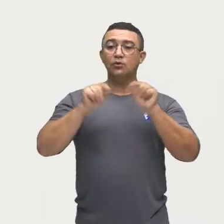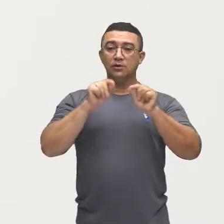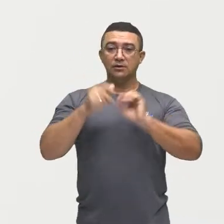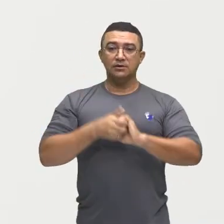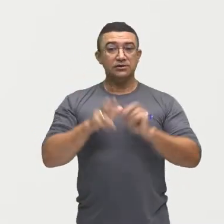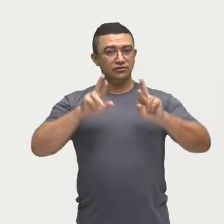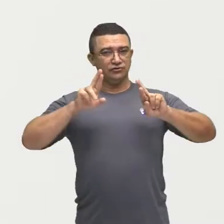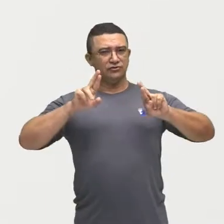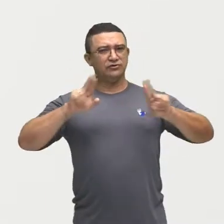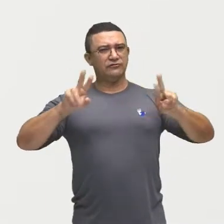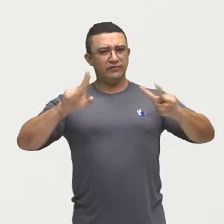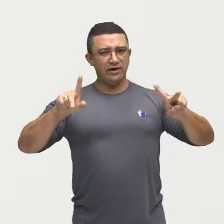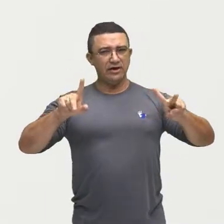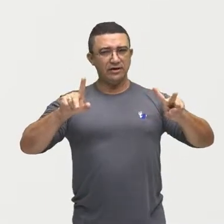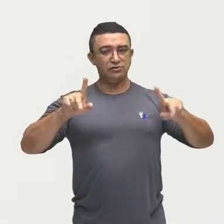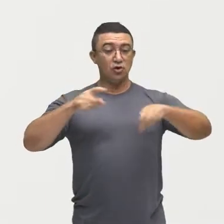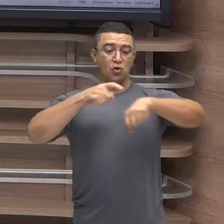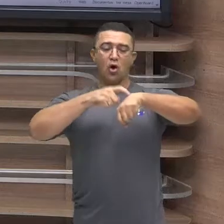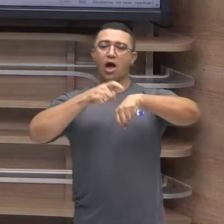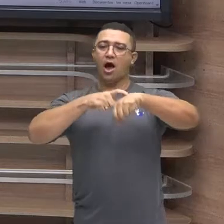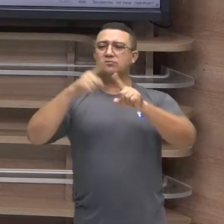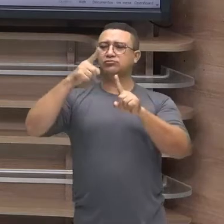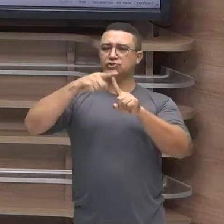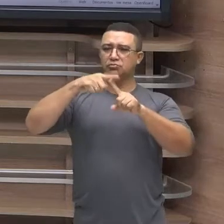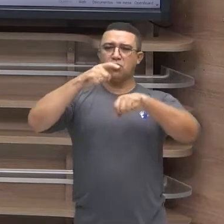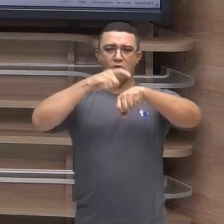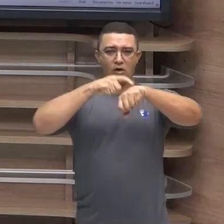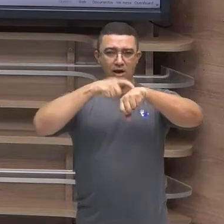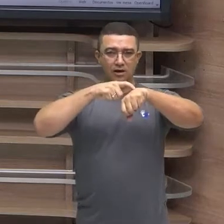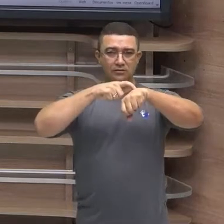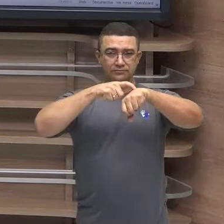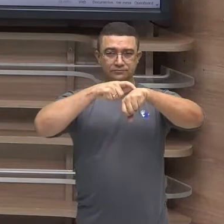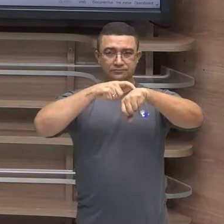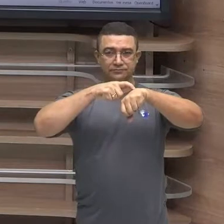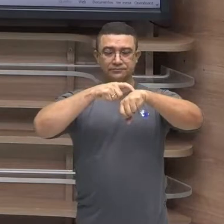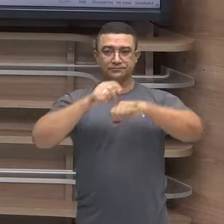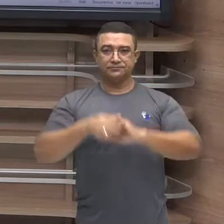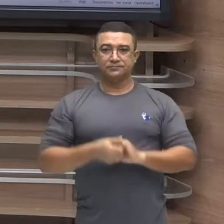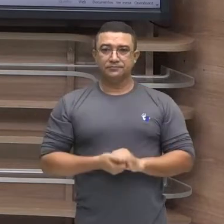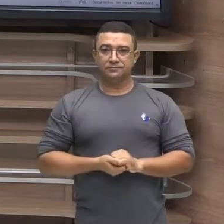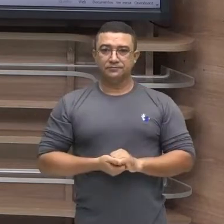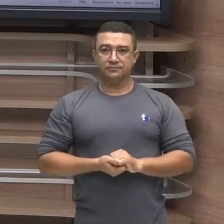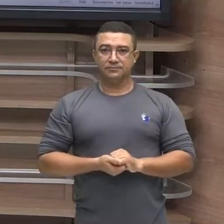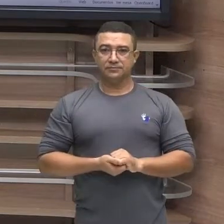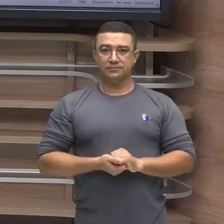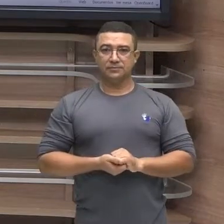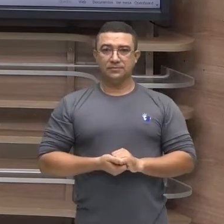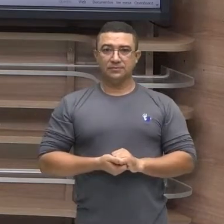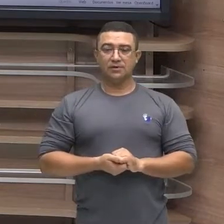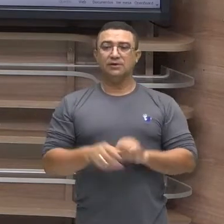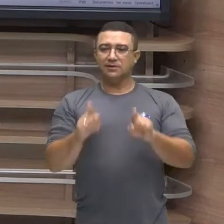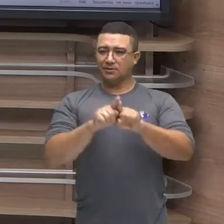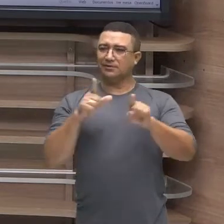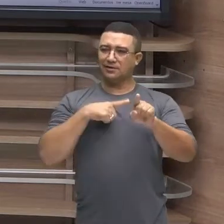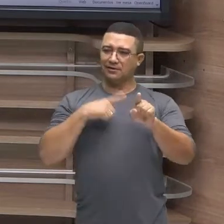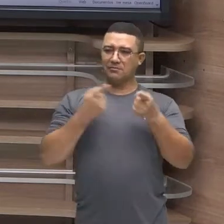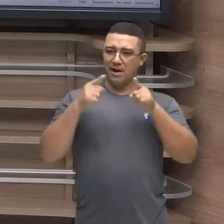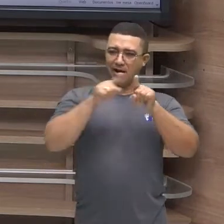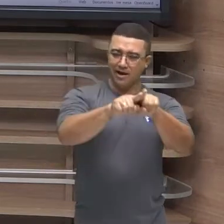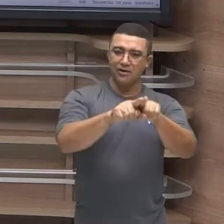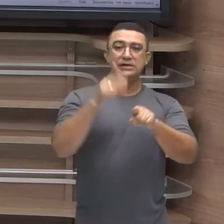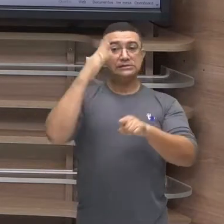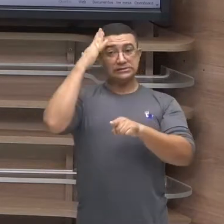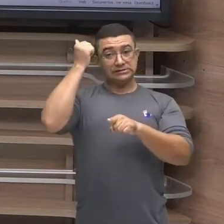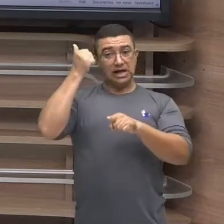a diferença dos fusos horários, ao contrário ali que eu falei para vocês dos paralelos, né, onde a gente tem a definição das zonas da Terra. Quanto